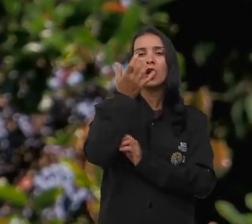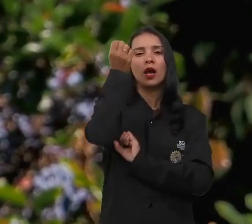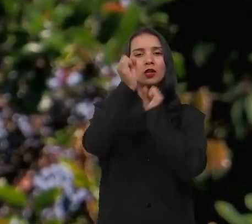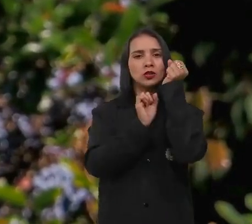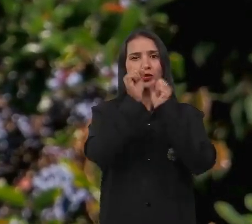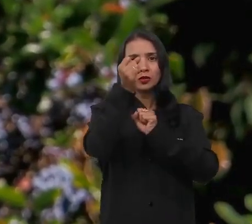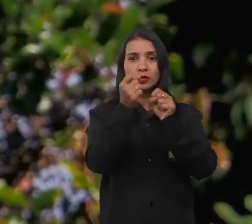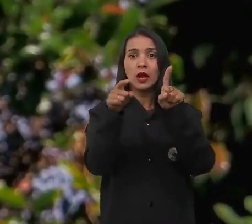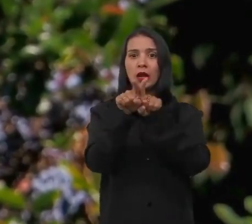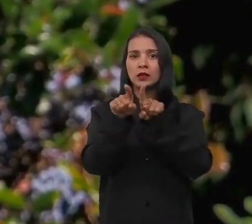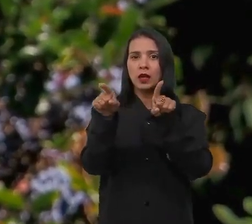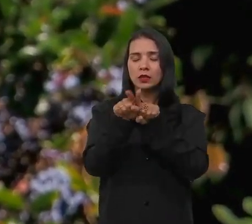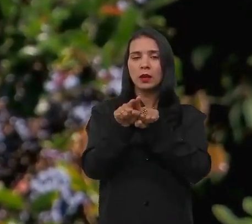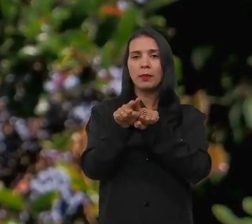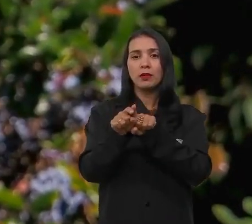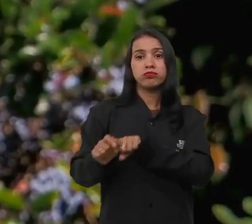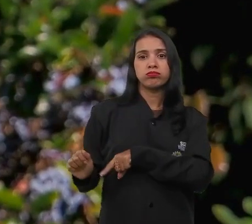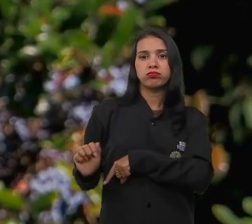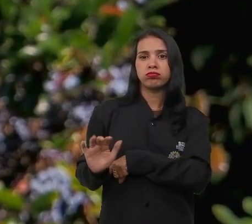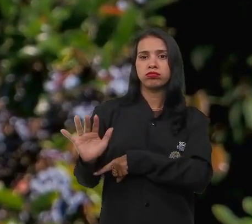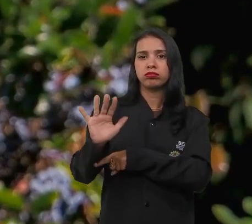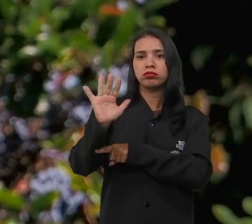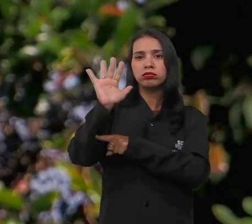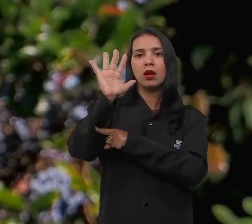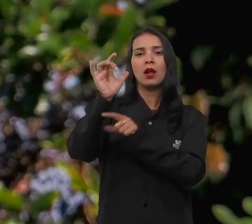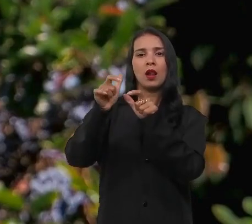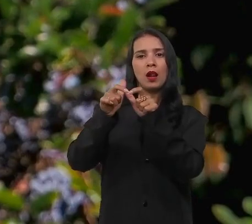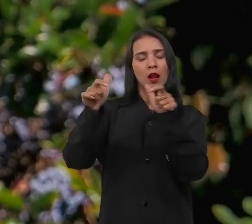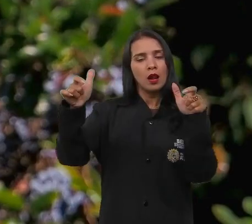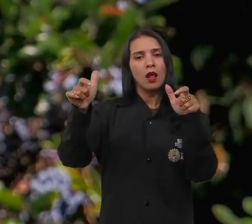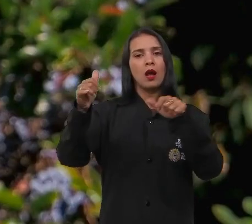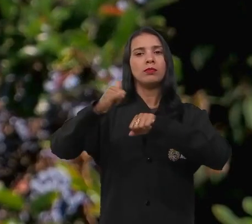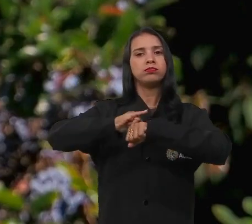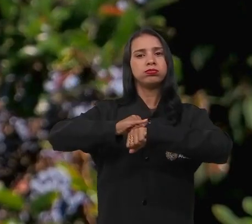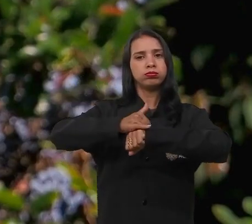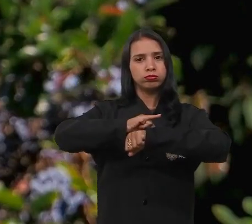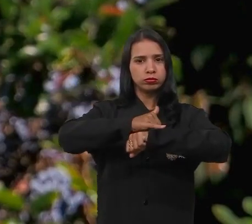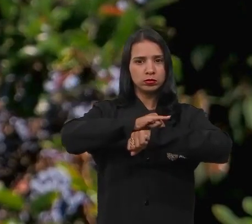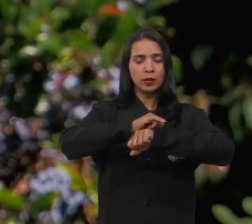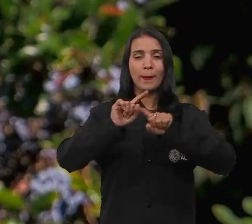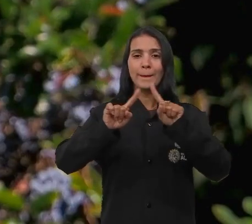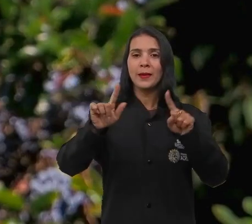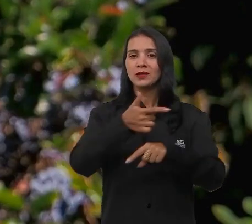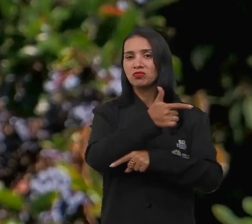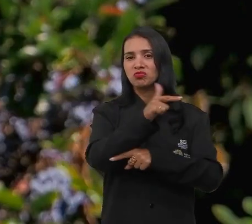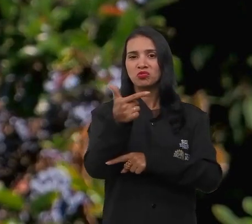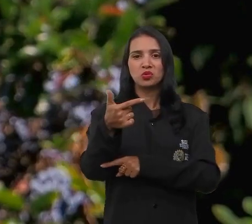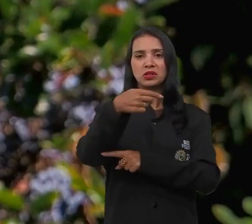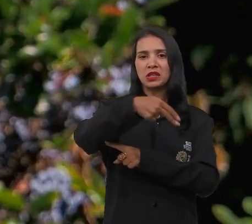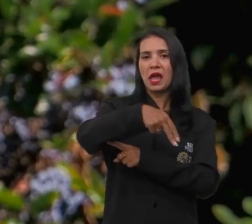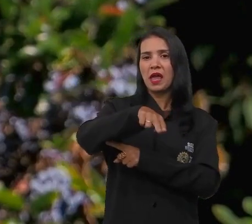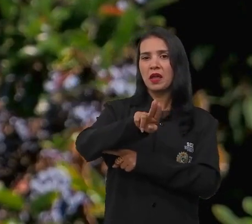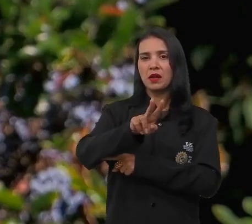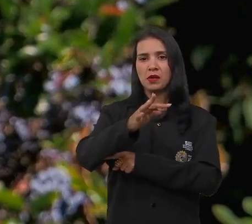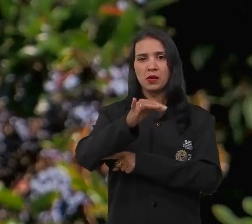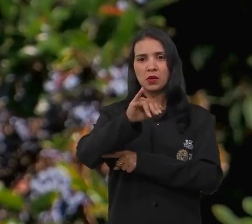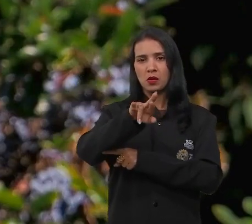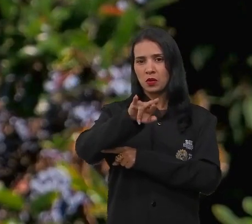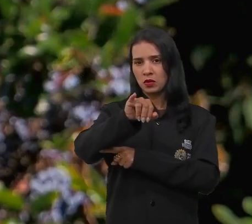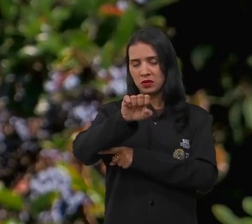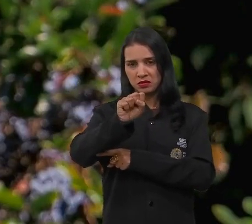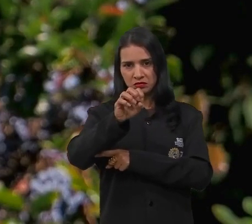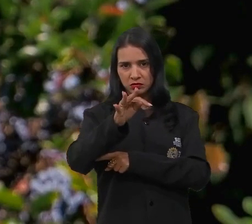densidade calórica, né? Então, ela é uma quantidade absurda ali de calorias, porém sem micronutrientes, né?